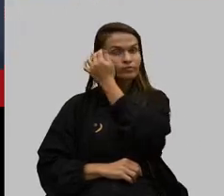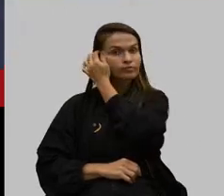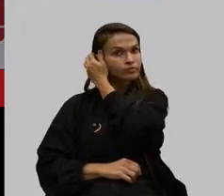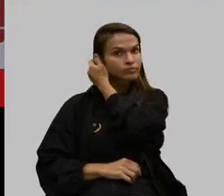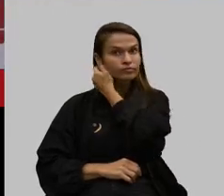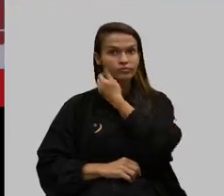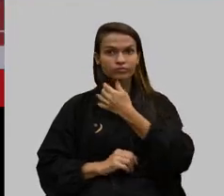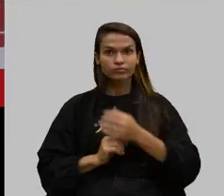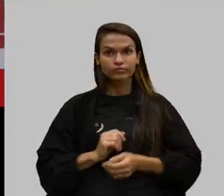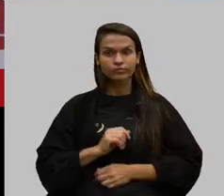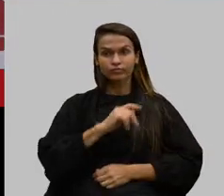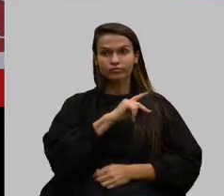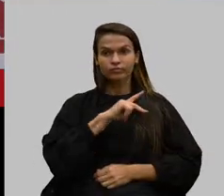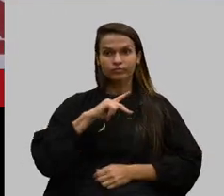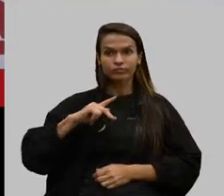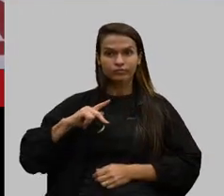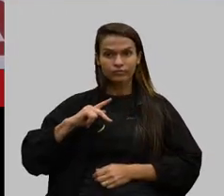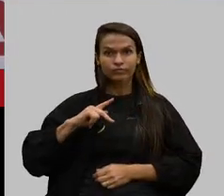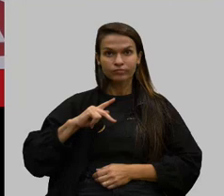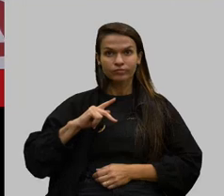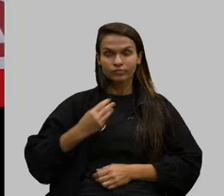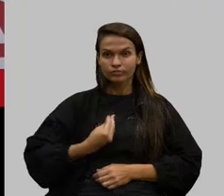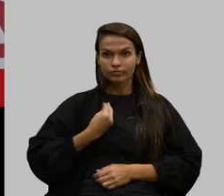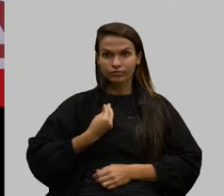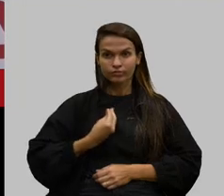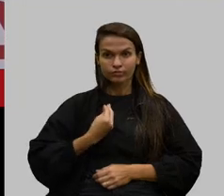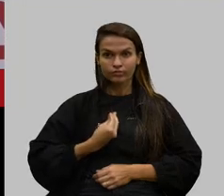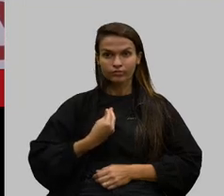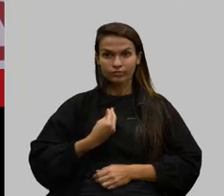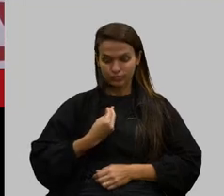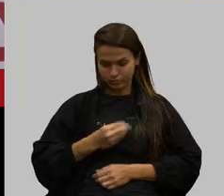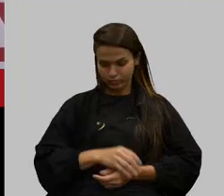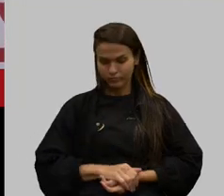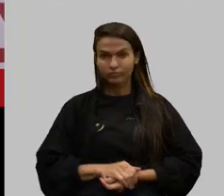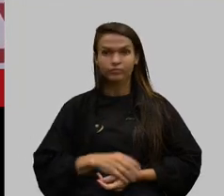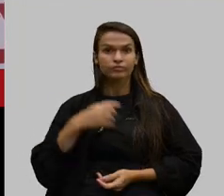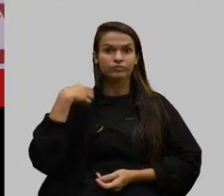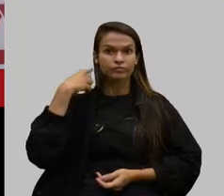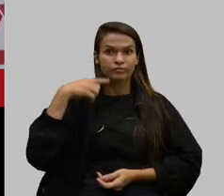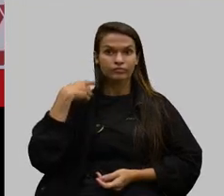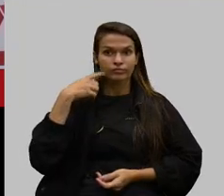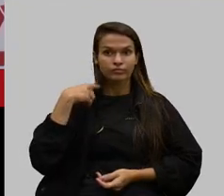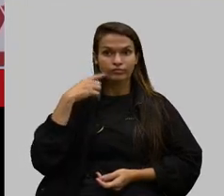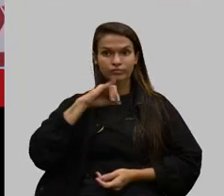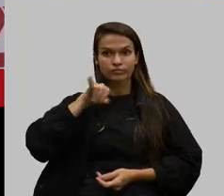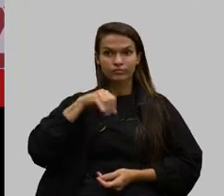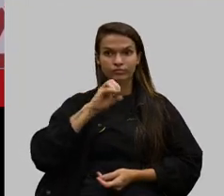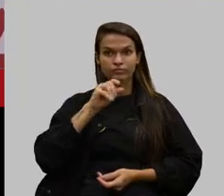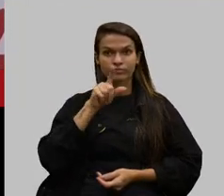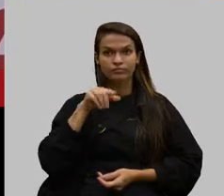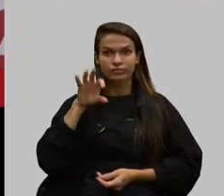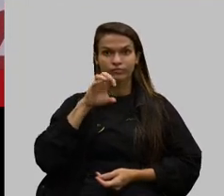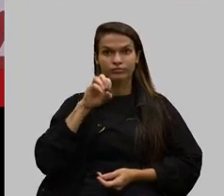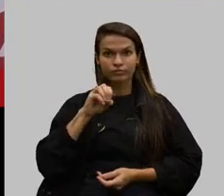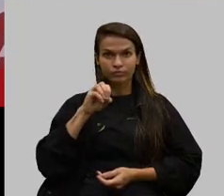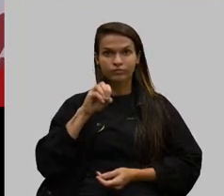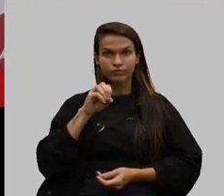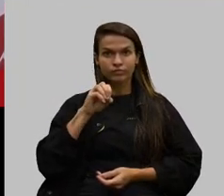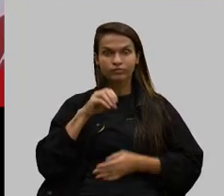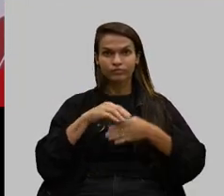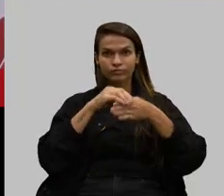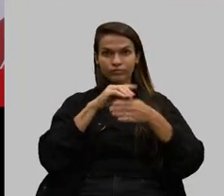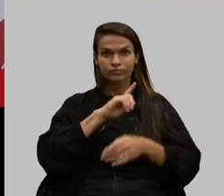presidência informa que estão presentes os deputados João Magalhães líder do governo